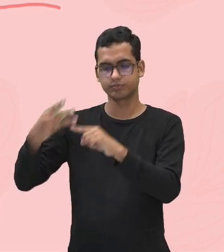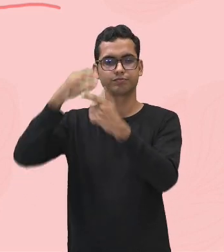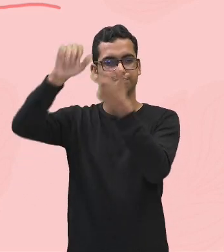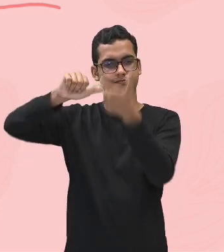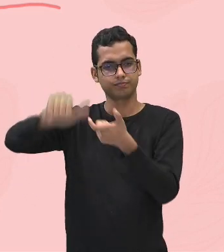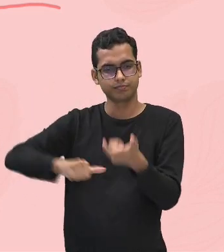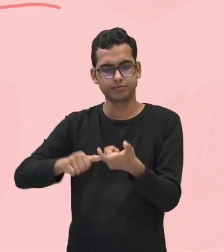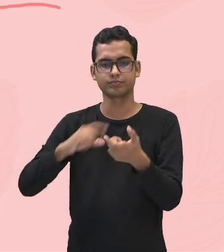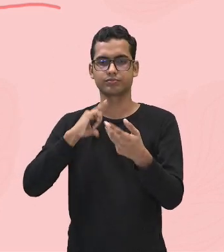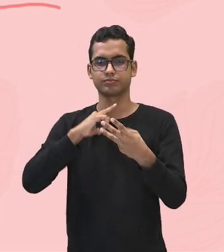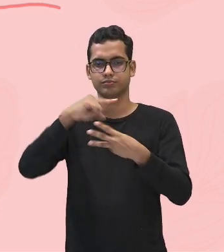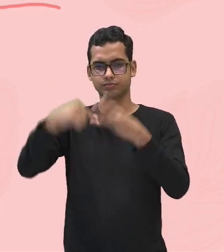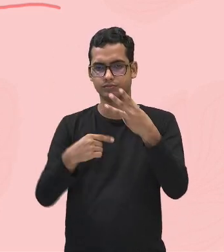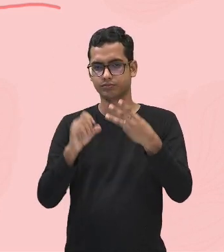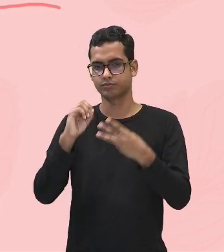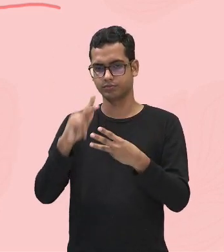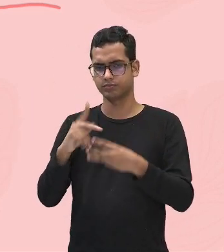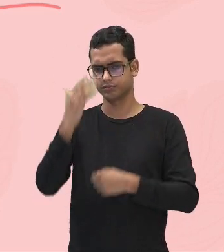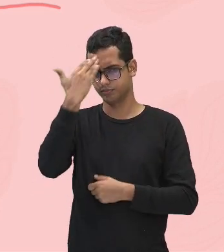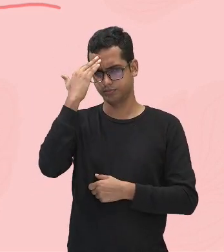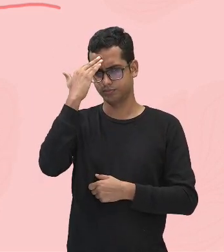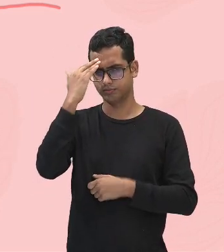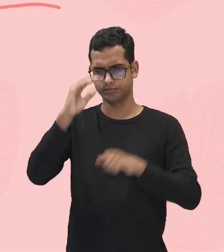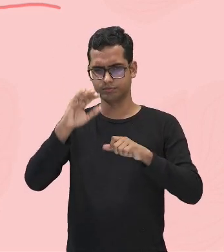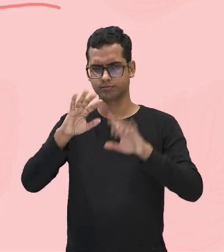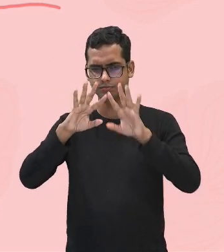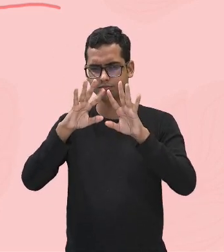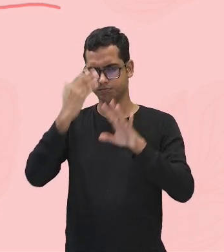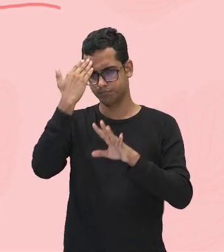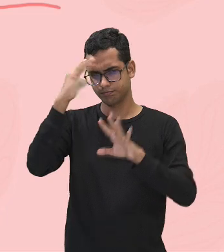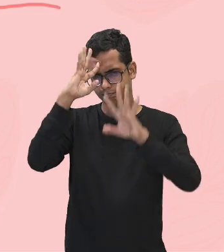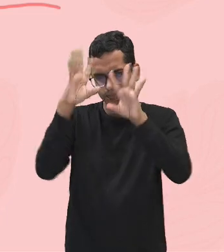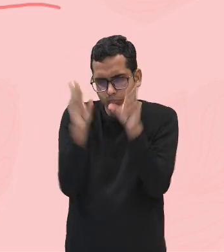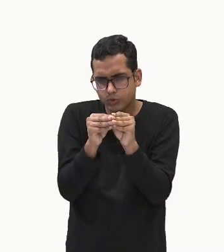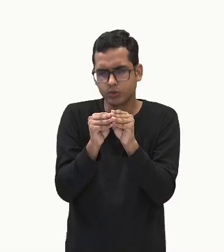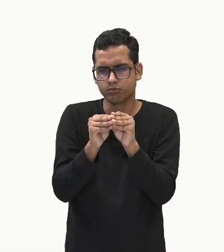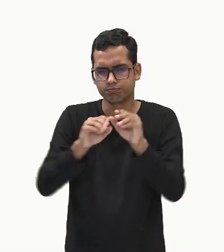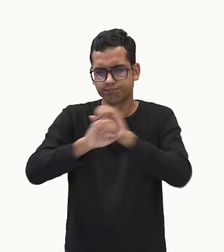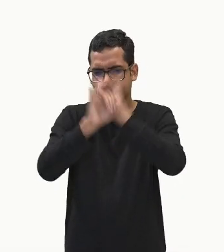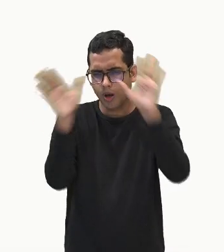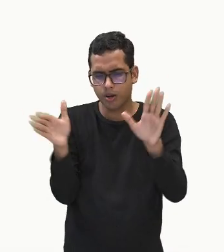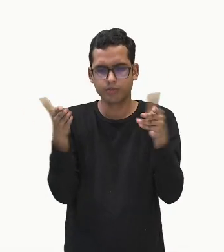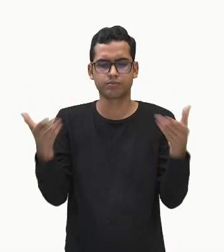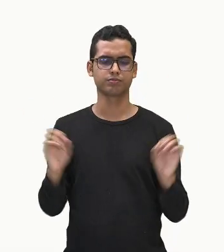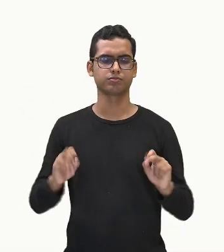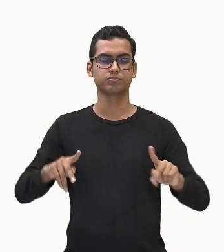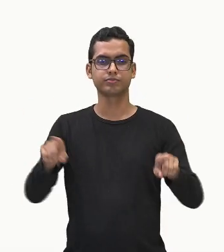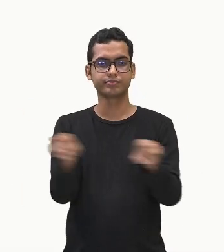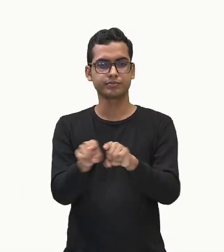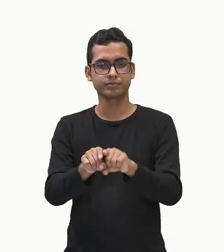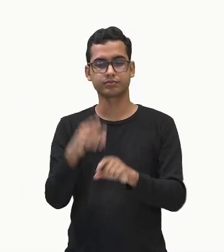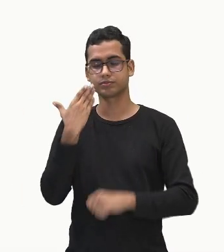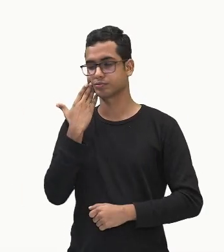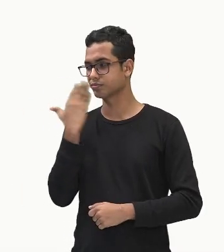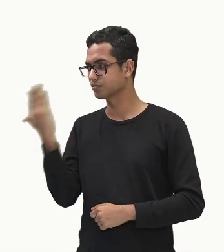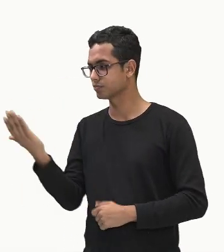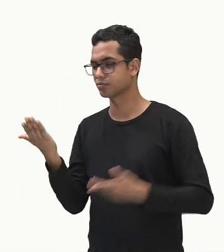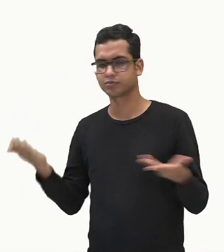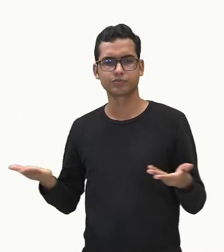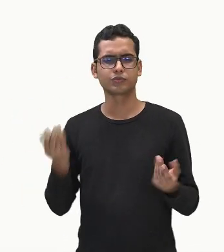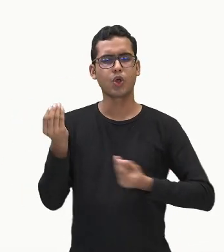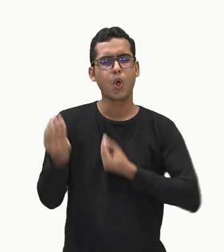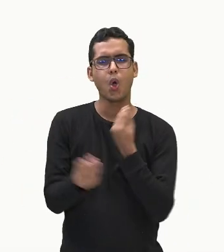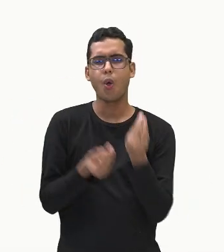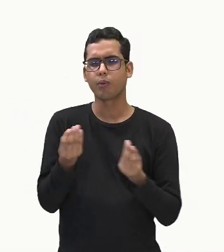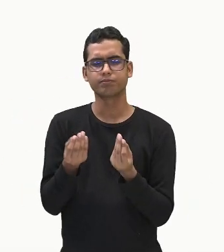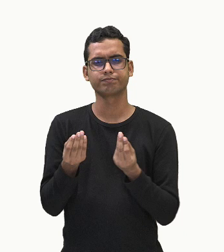ok? Todo mundo entendeu até aqui? Então, seguinte, quando a gente vai falar de como se conjuga um verbo regular.